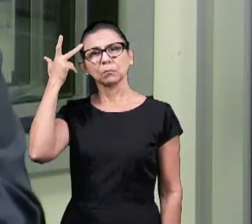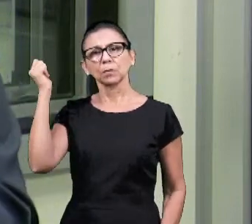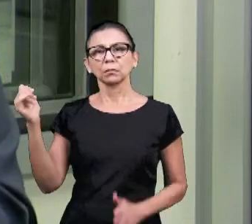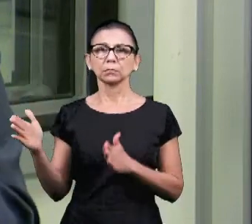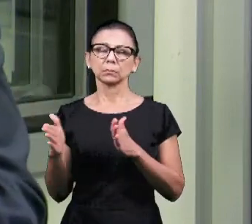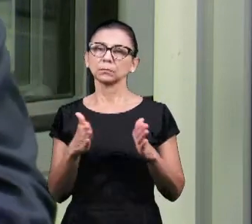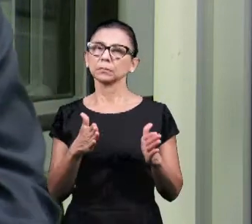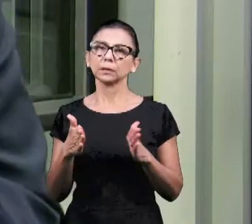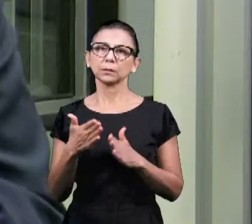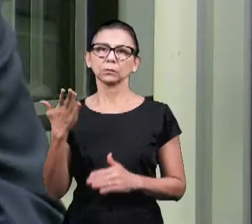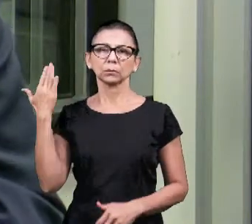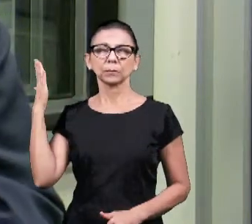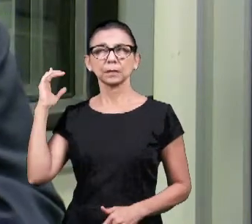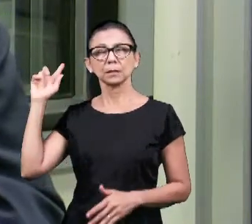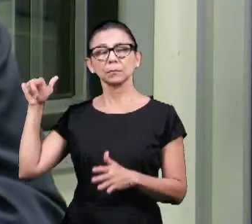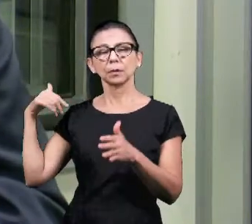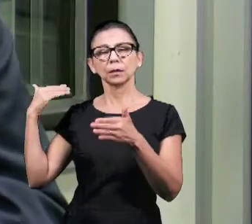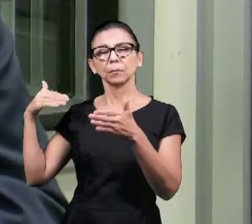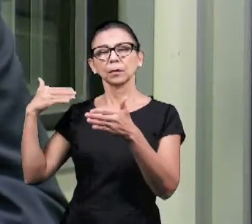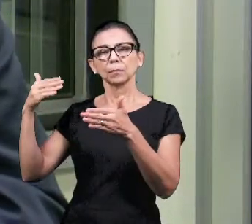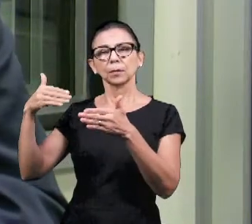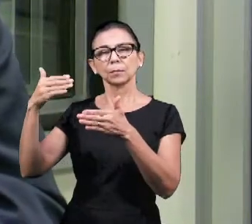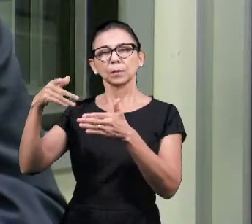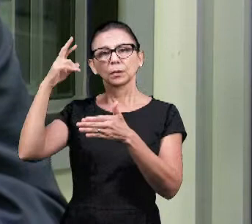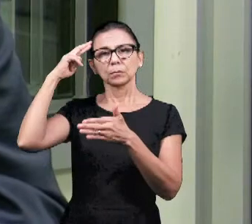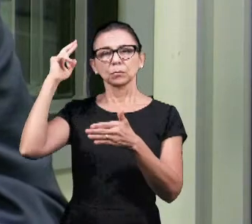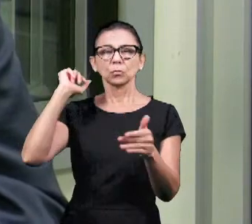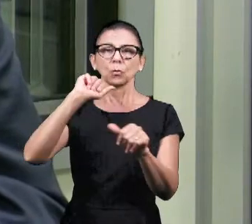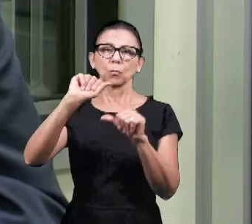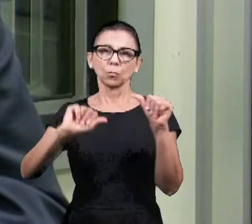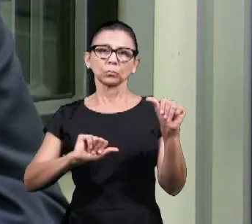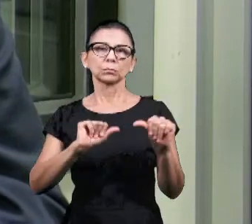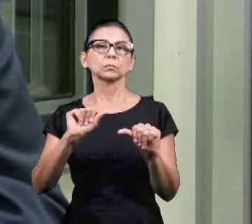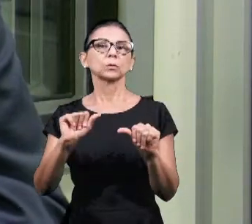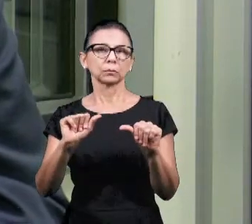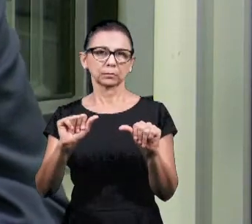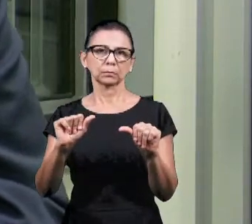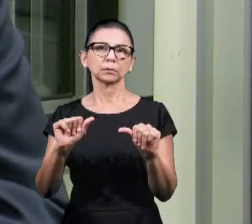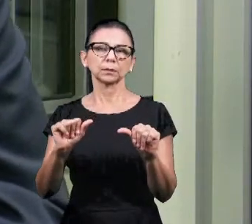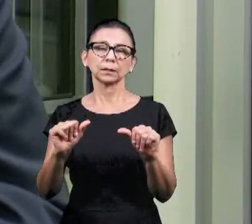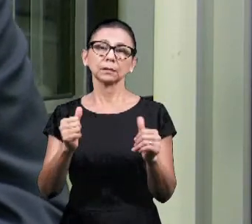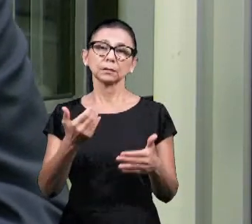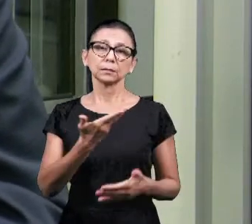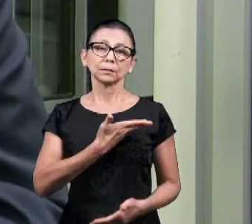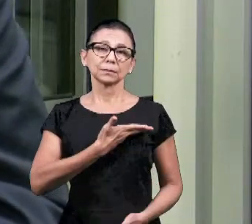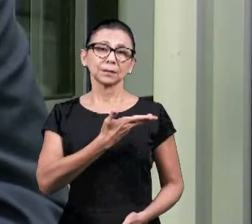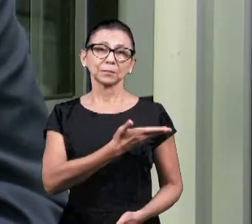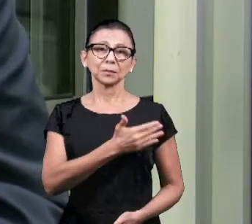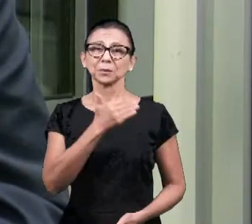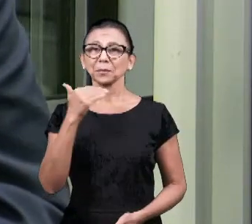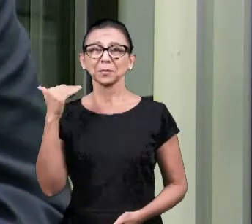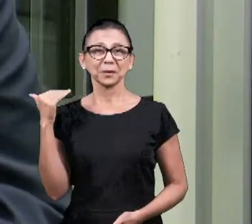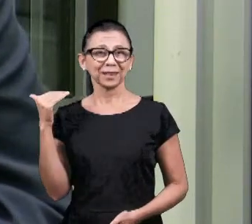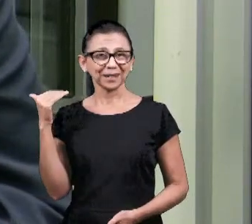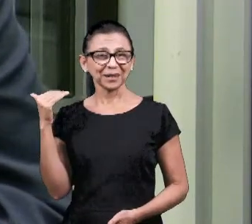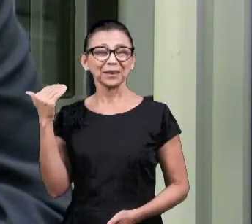já começou a mudar as coisas, né? Para a obra dele, e ele partiu para o Senhor, e assim,